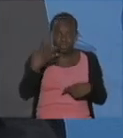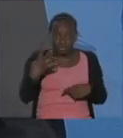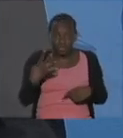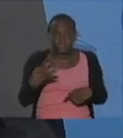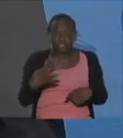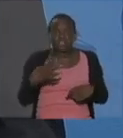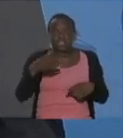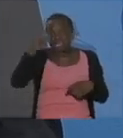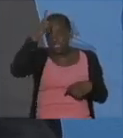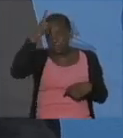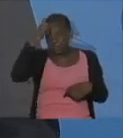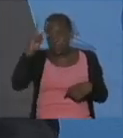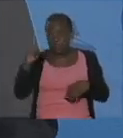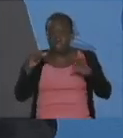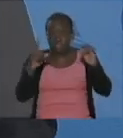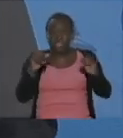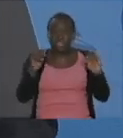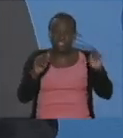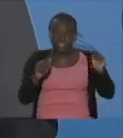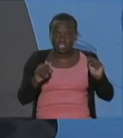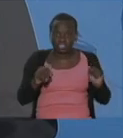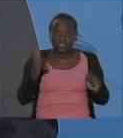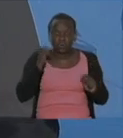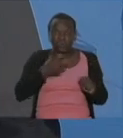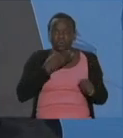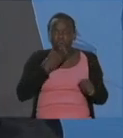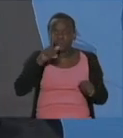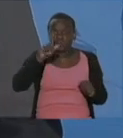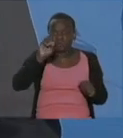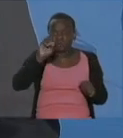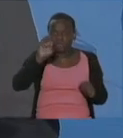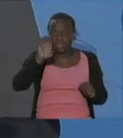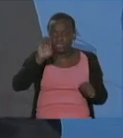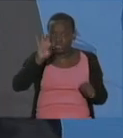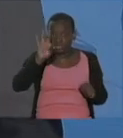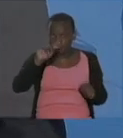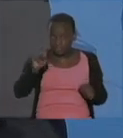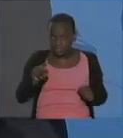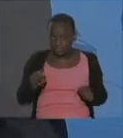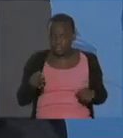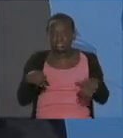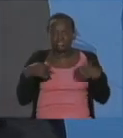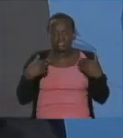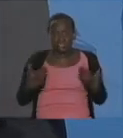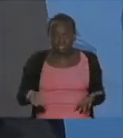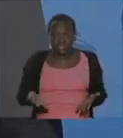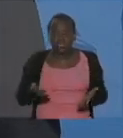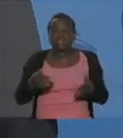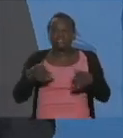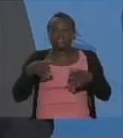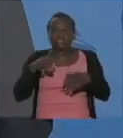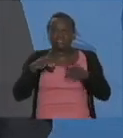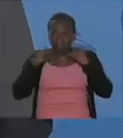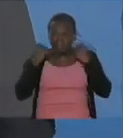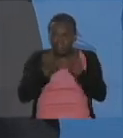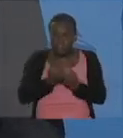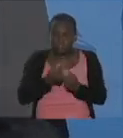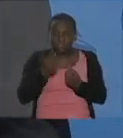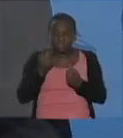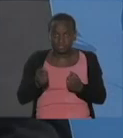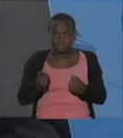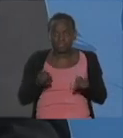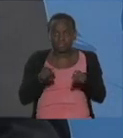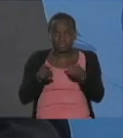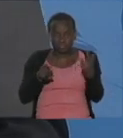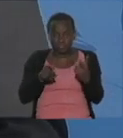2014 A a Alemanha uma z0 na Argentina gol de Maro gzi quer dizer um estádio conforme o senhor disse e